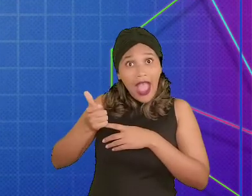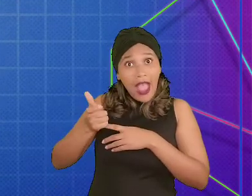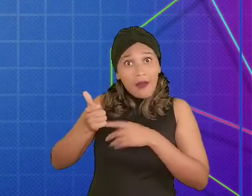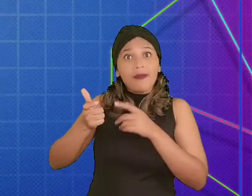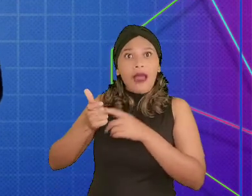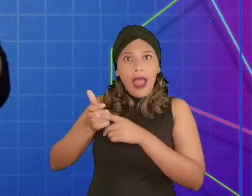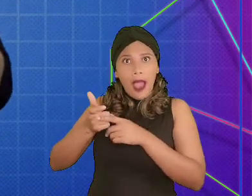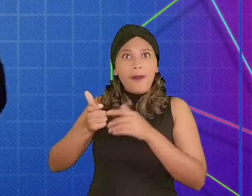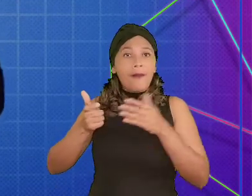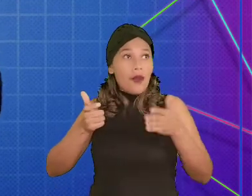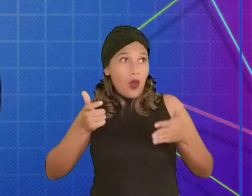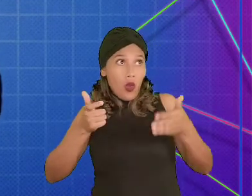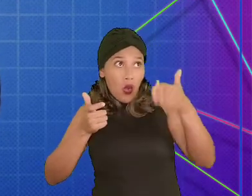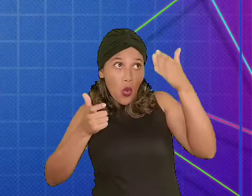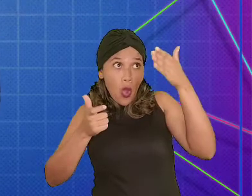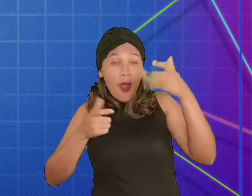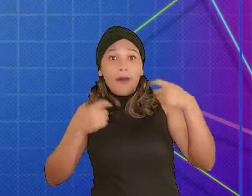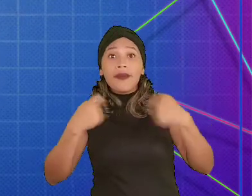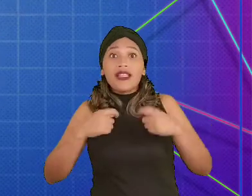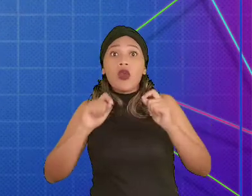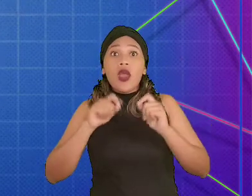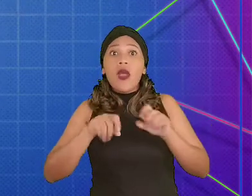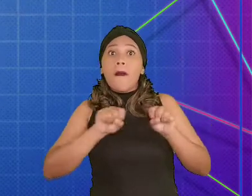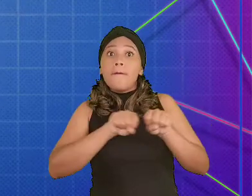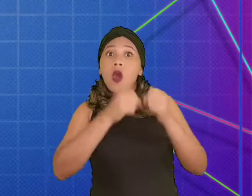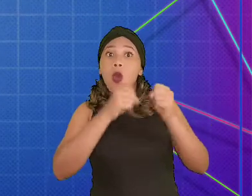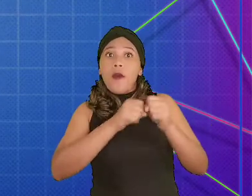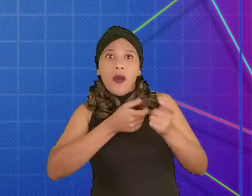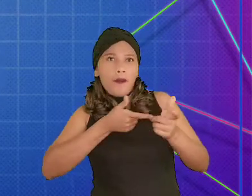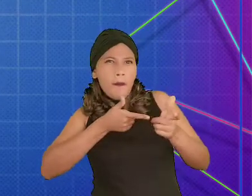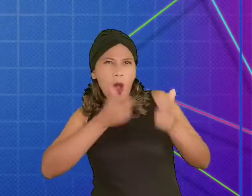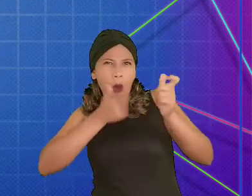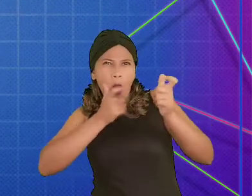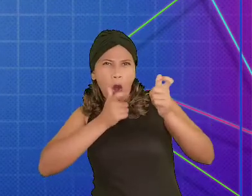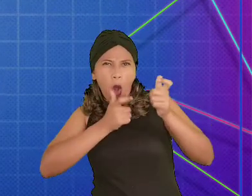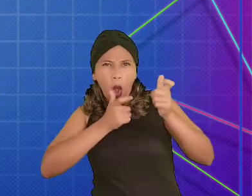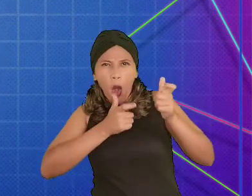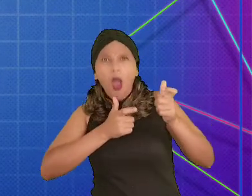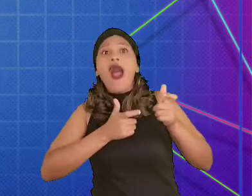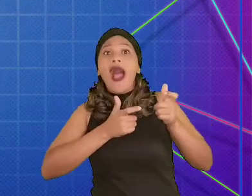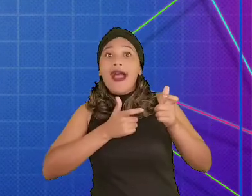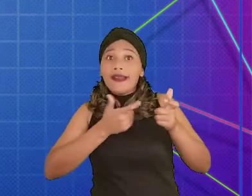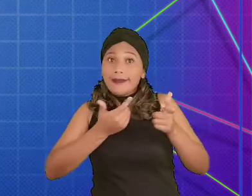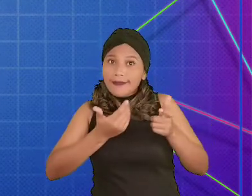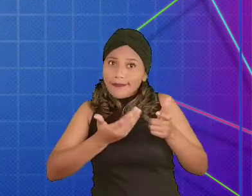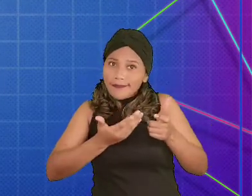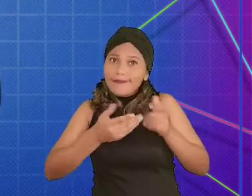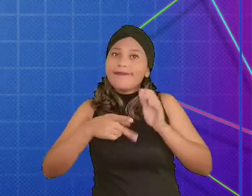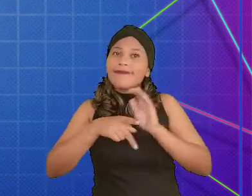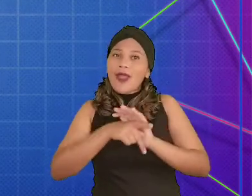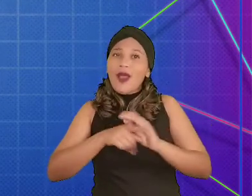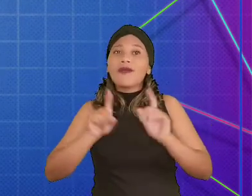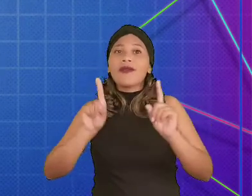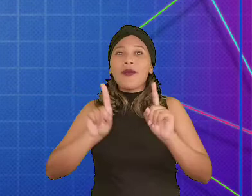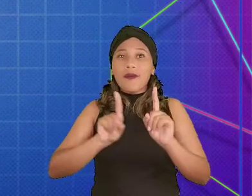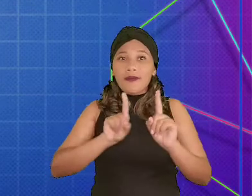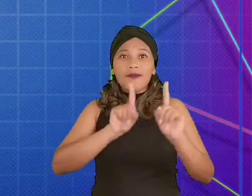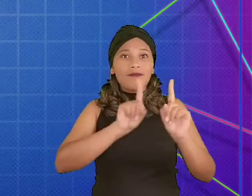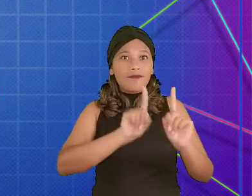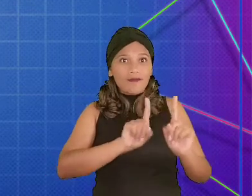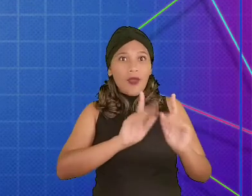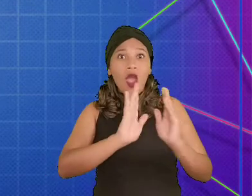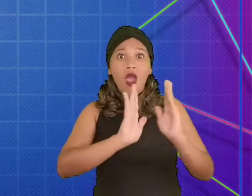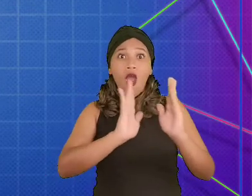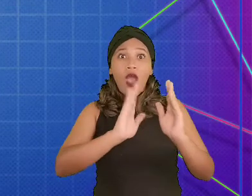indicar que, para passar da tal parede, ele vai ter que destruí-la com tiros da arma que ele acabou de encontrar. Aí, em outra parte do